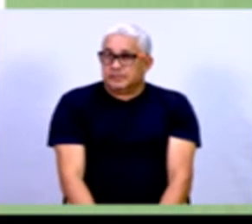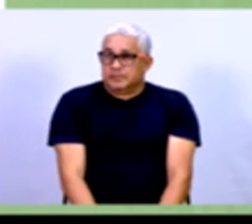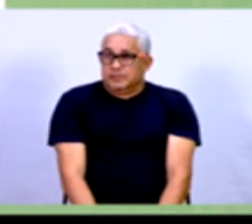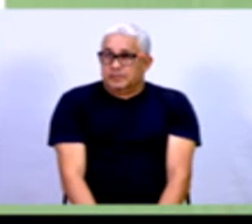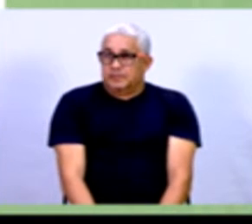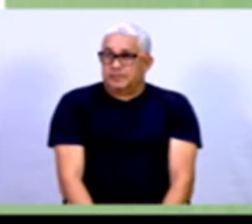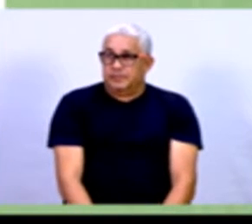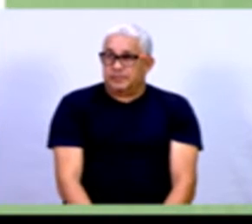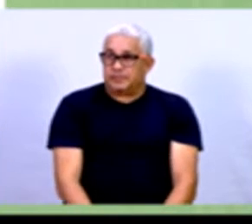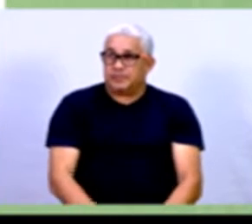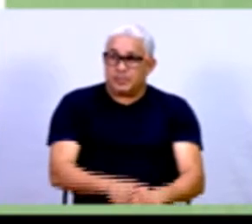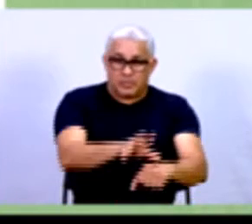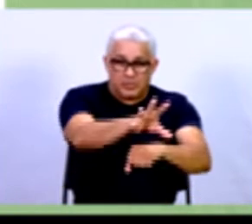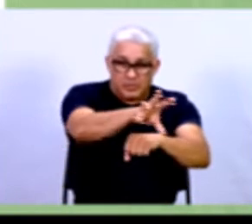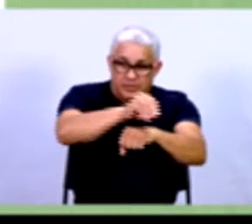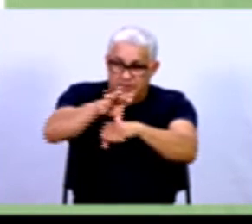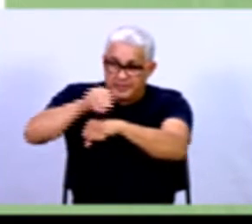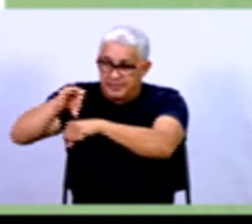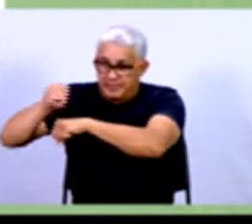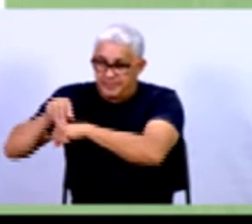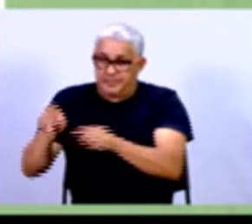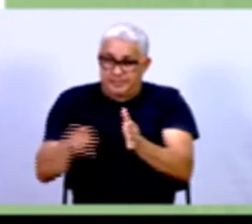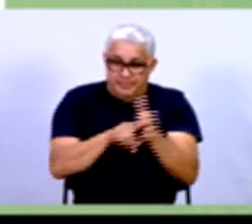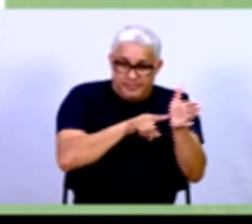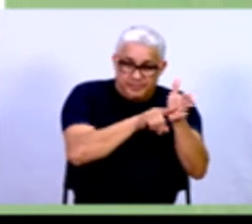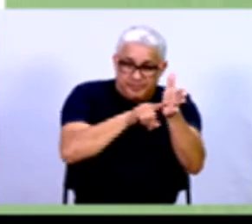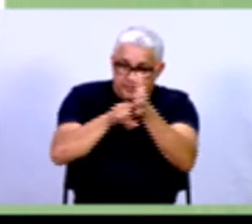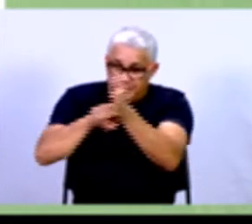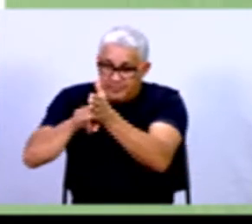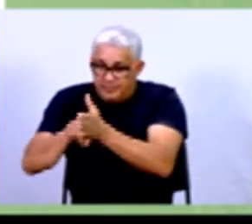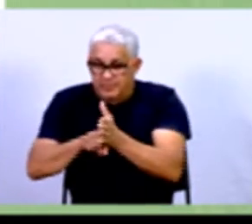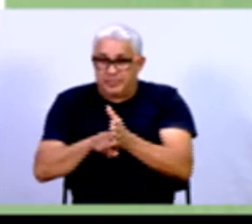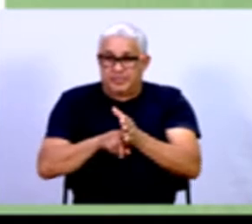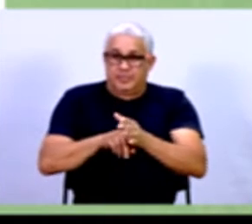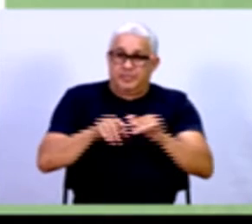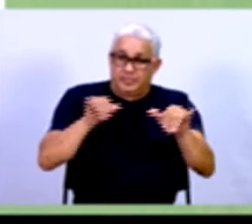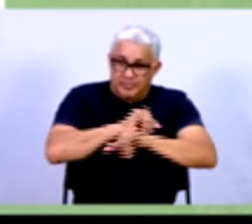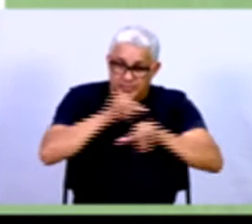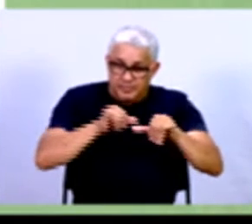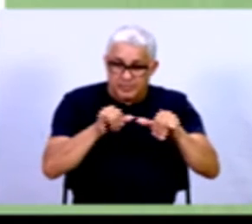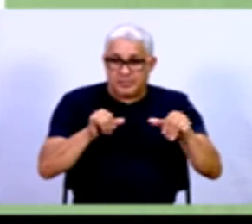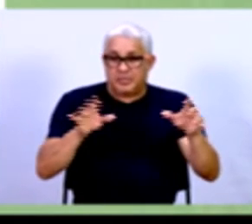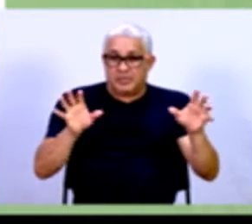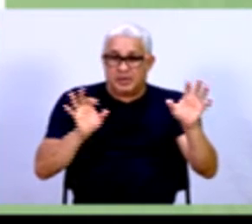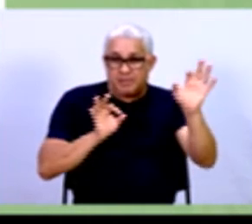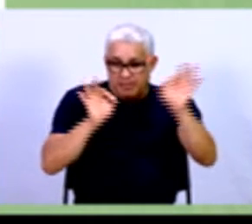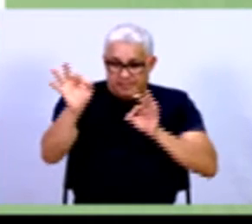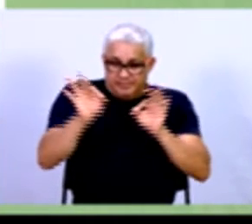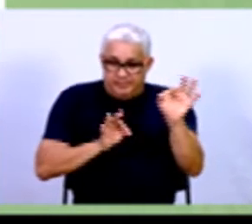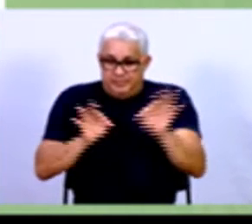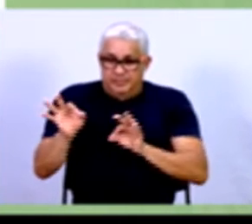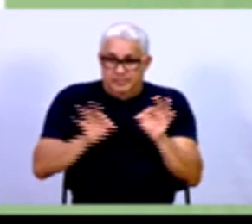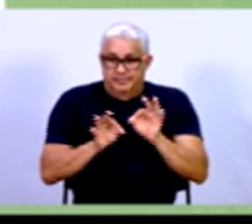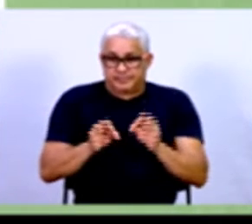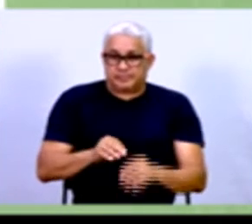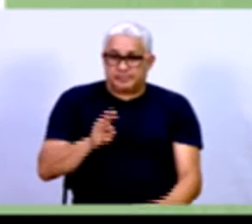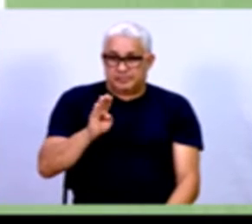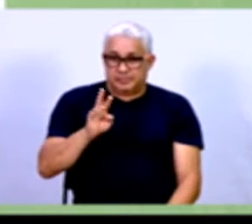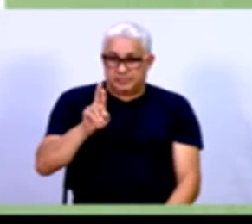Quando se coletam os dados de uma pesquisa, tais informações são classificadas como dados